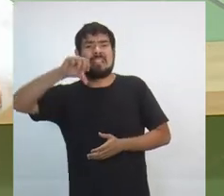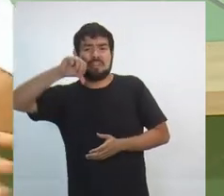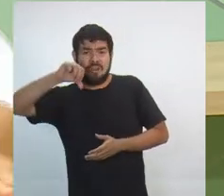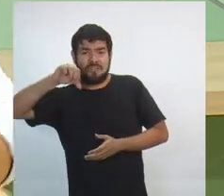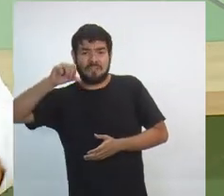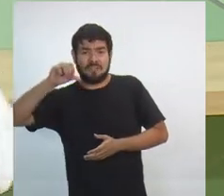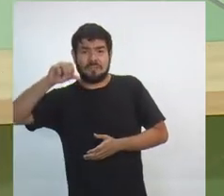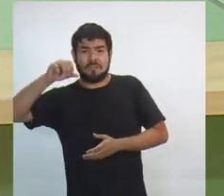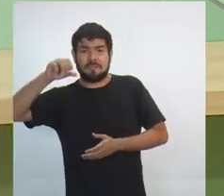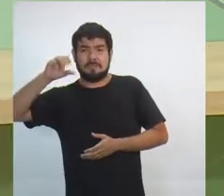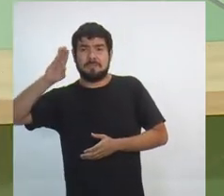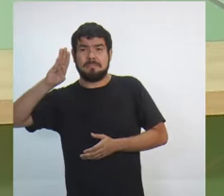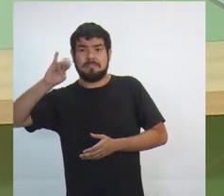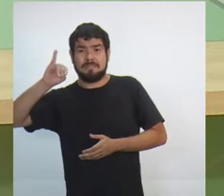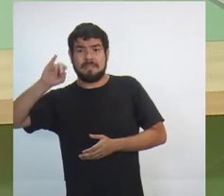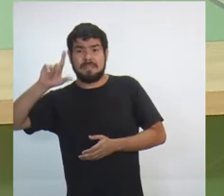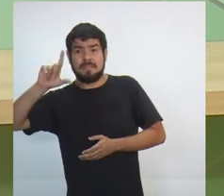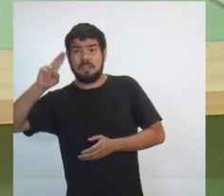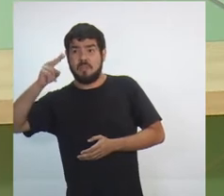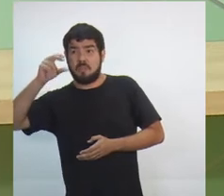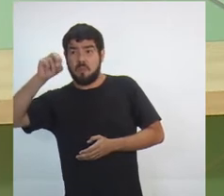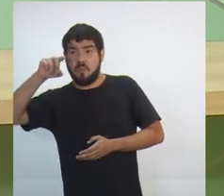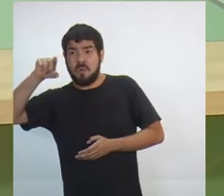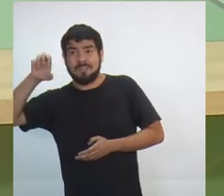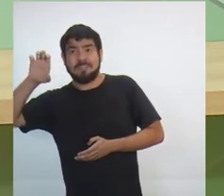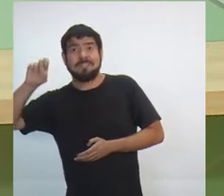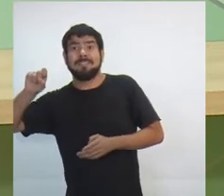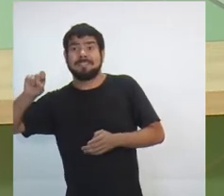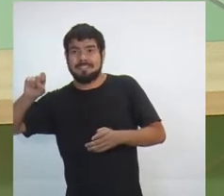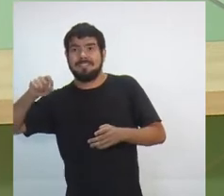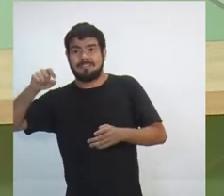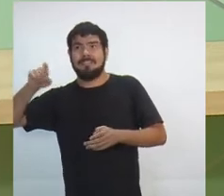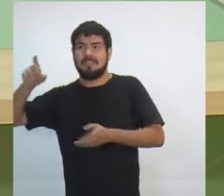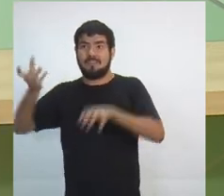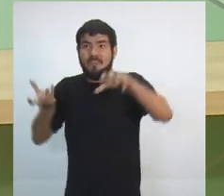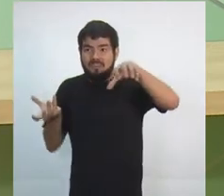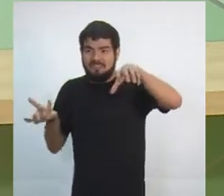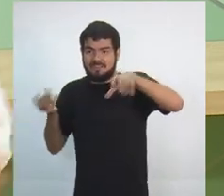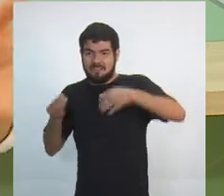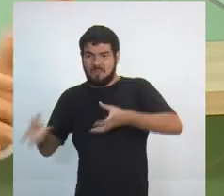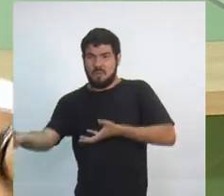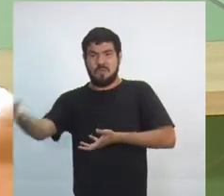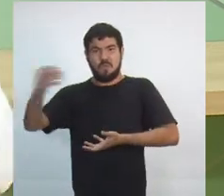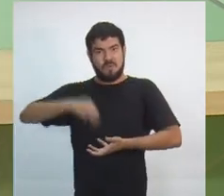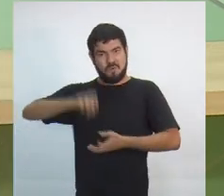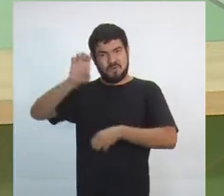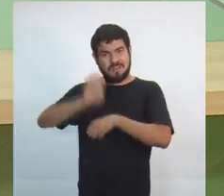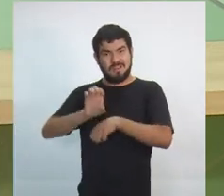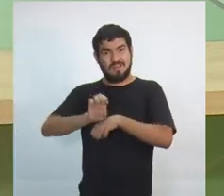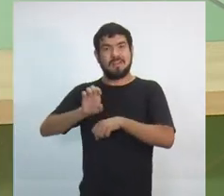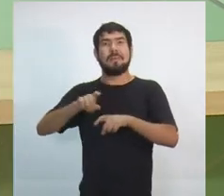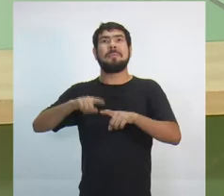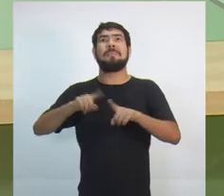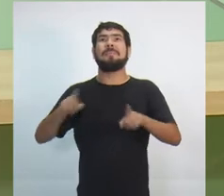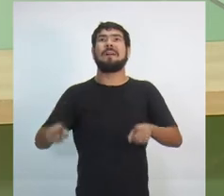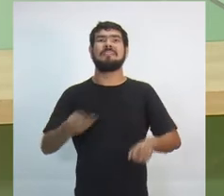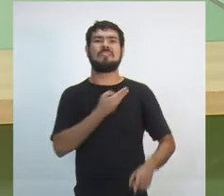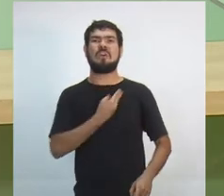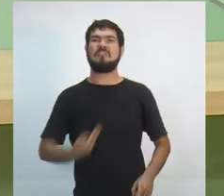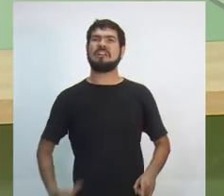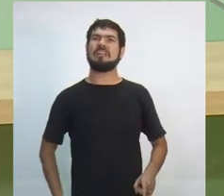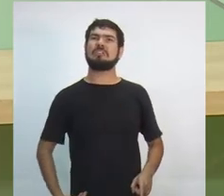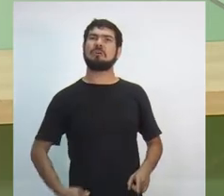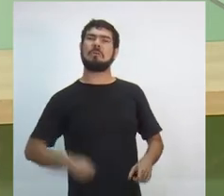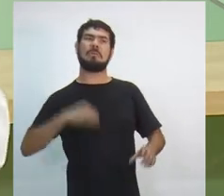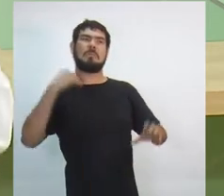saldo de 3 bilhões. E o governador amazonino mandou uma lei para a Assembleia querendo taxar a Petrobras. Sabe o que isso